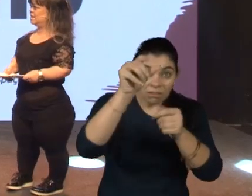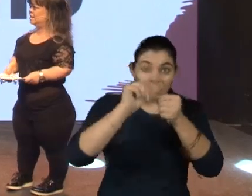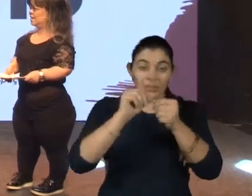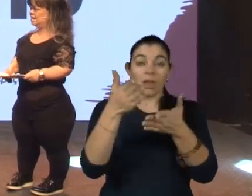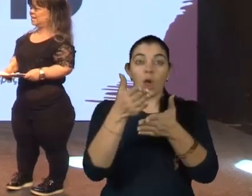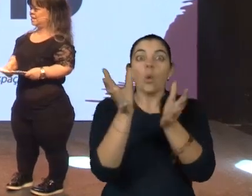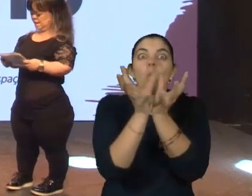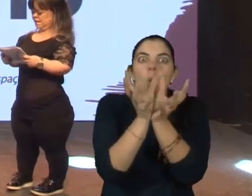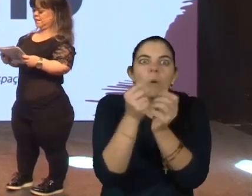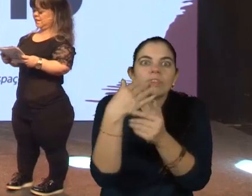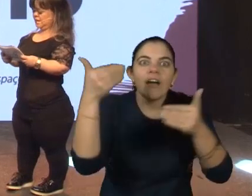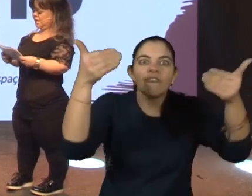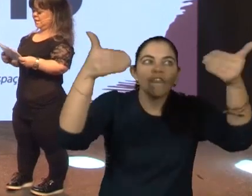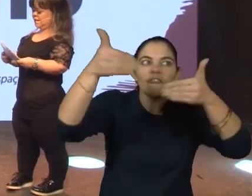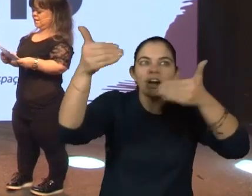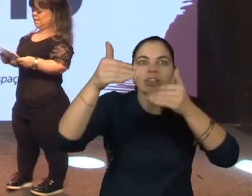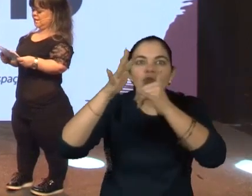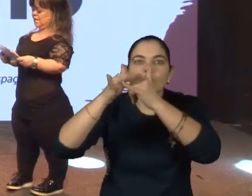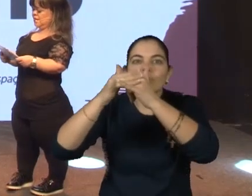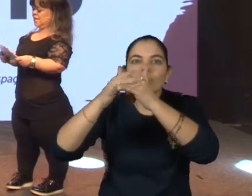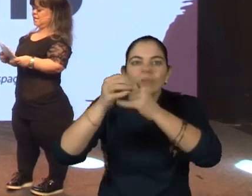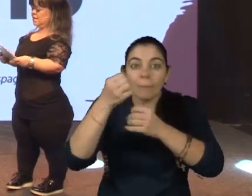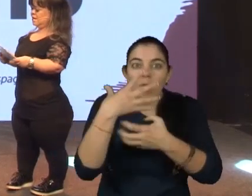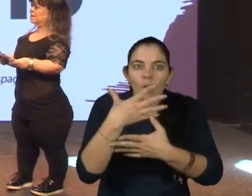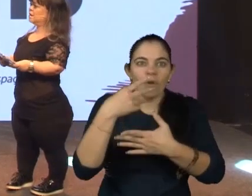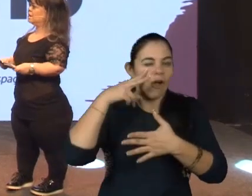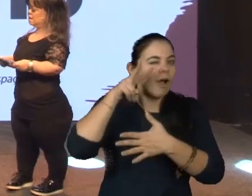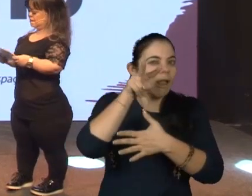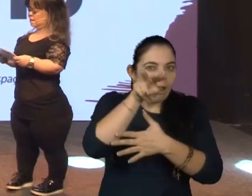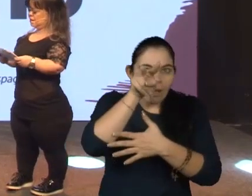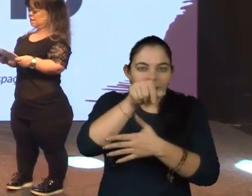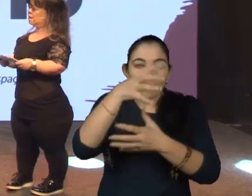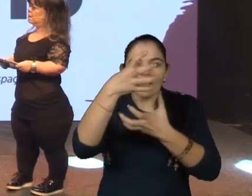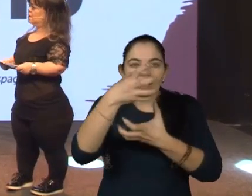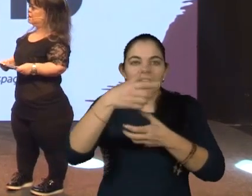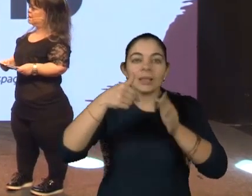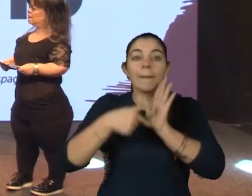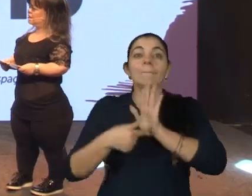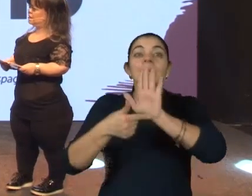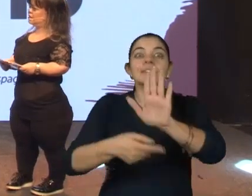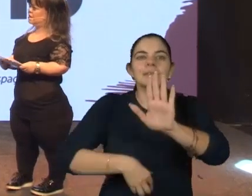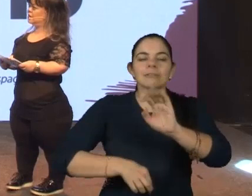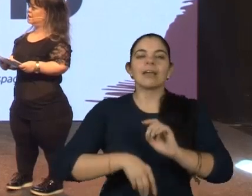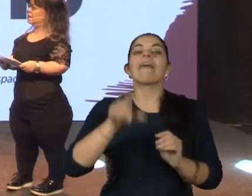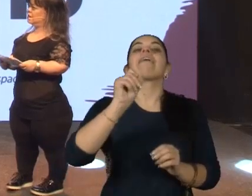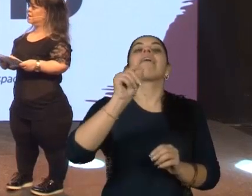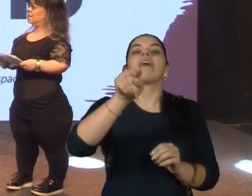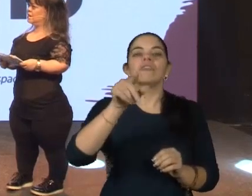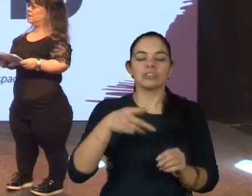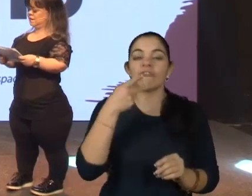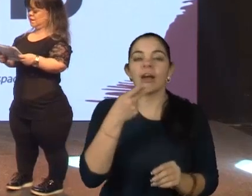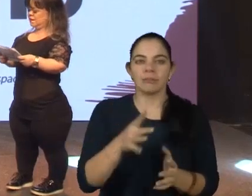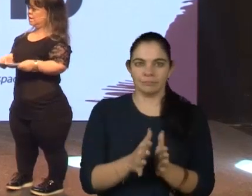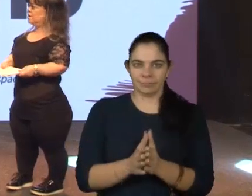galera te assistindo e te prestigiando. Tá bom. Tá bom? Eu gostaria que vocês se apresentassem primeiro. Tá quem bom. É você? E olhasse